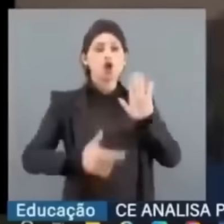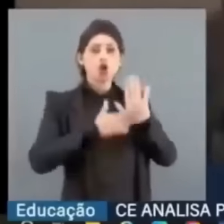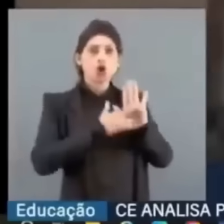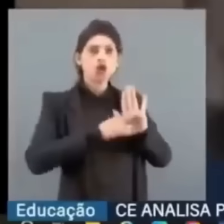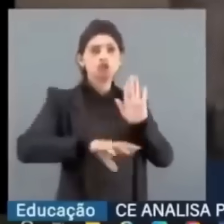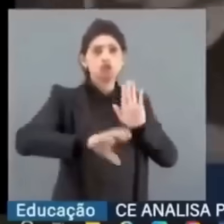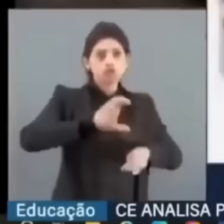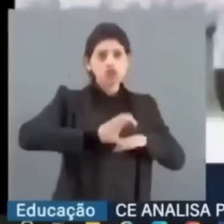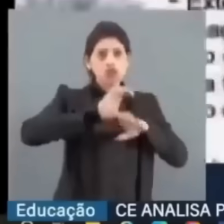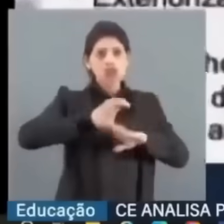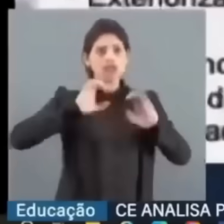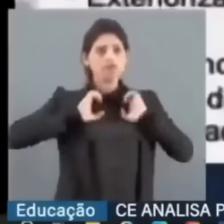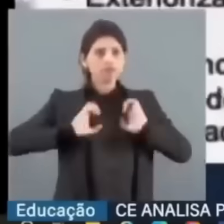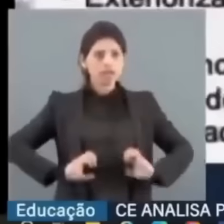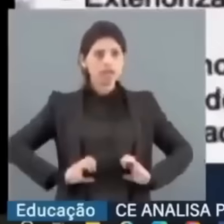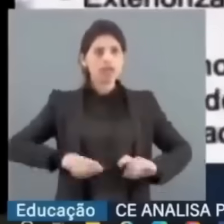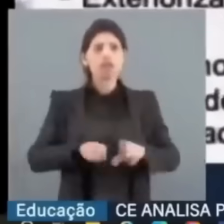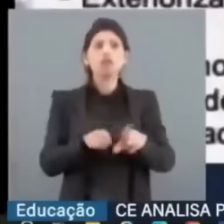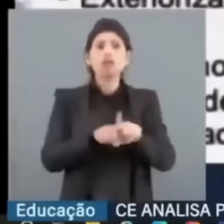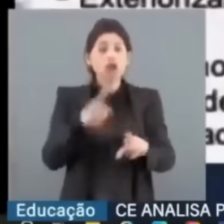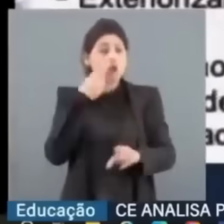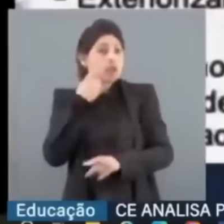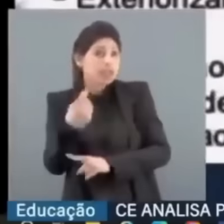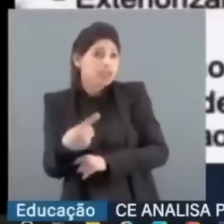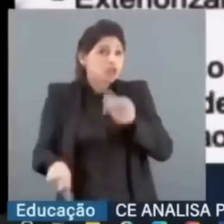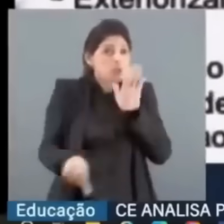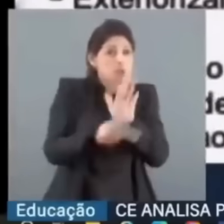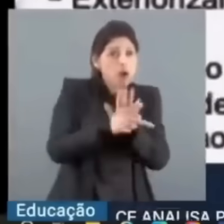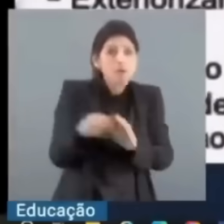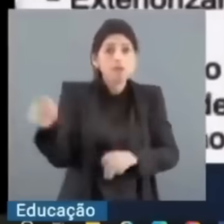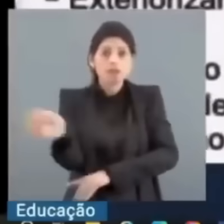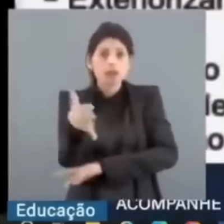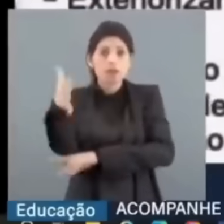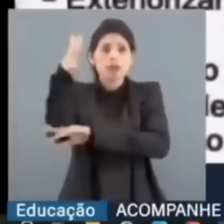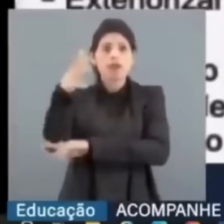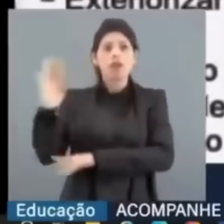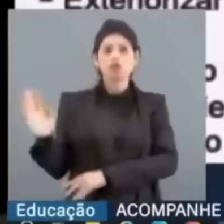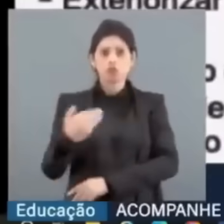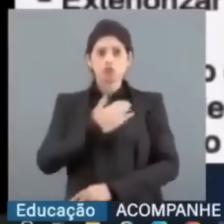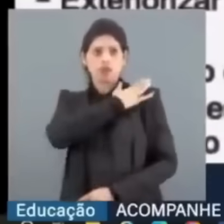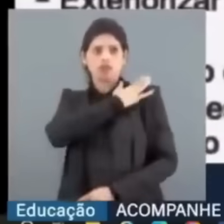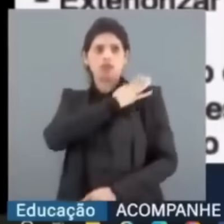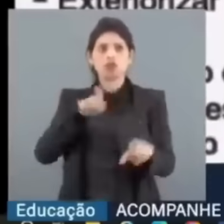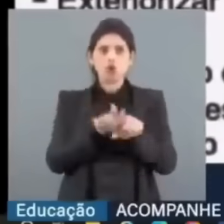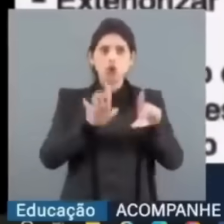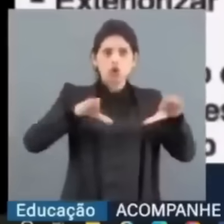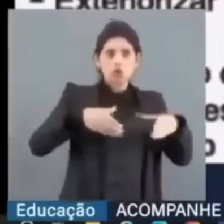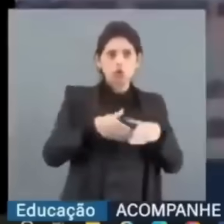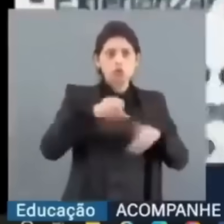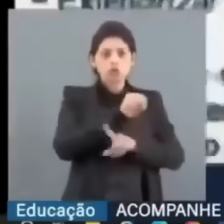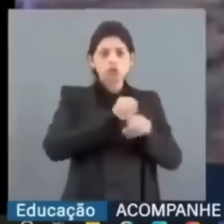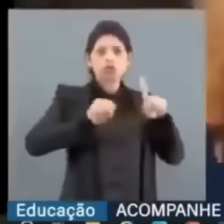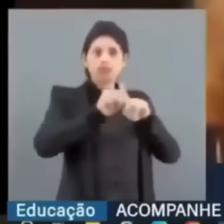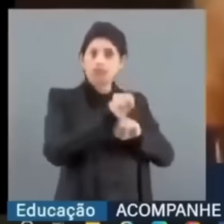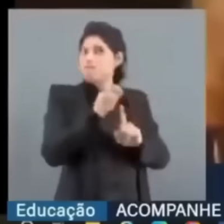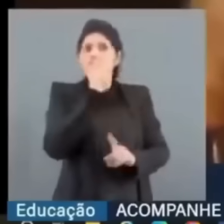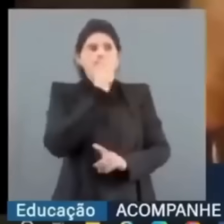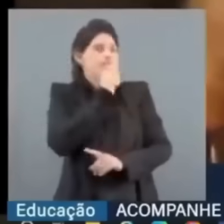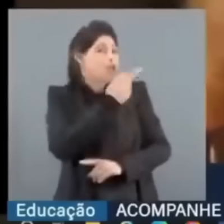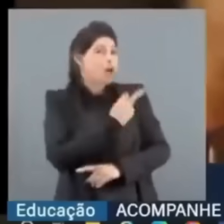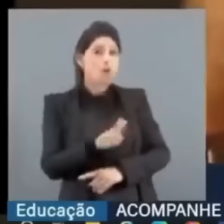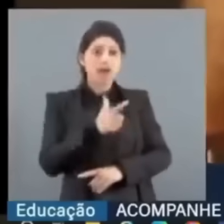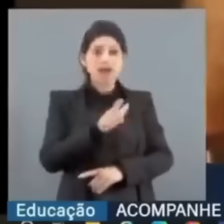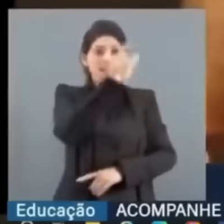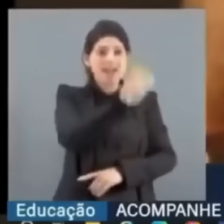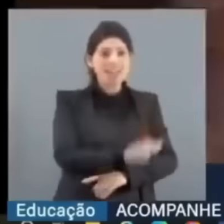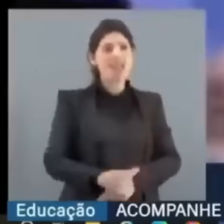que militares priorizem o interesse da pátria sobre os interesses pessoais ou de grupos sociais, não era assim que Mauro